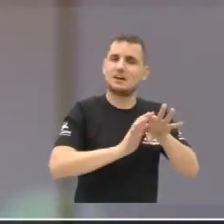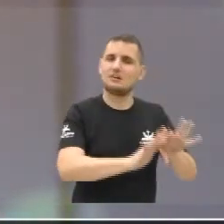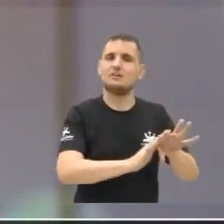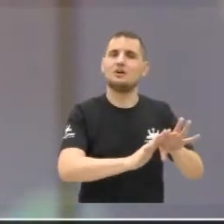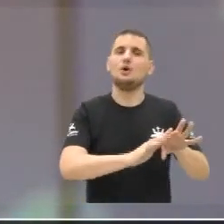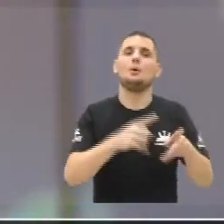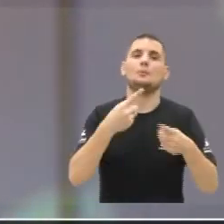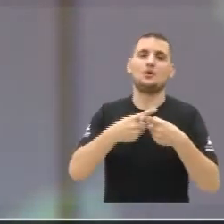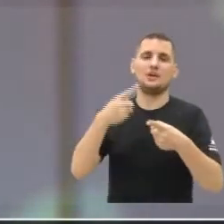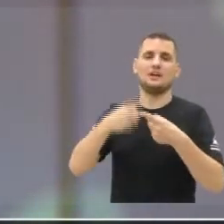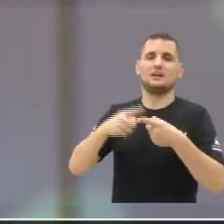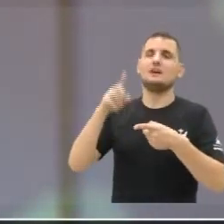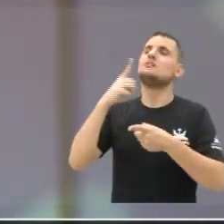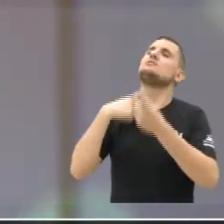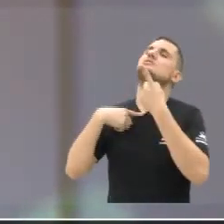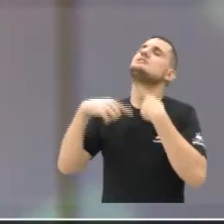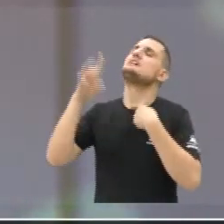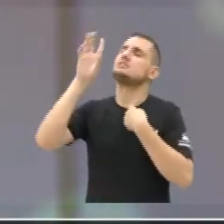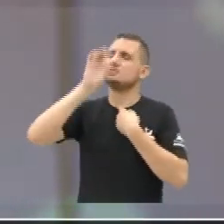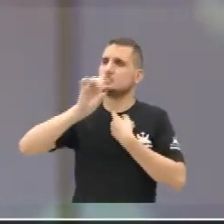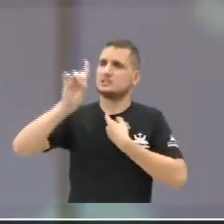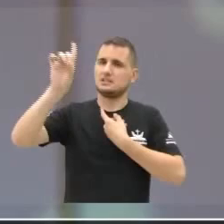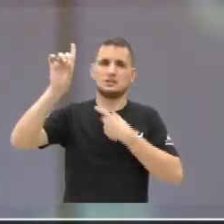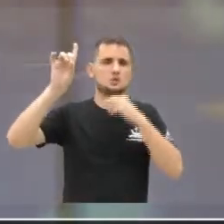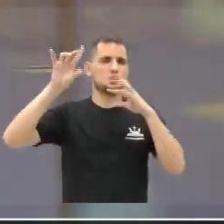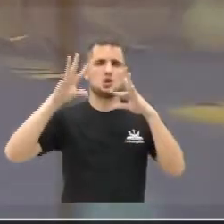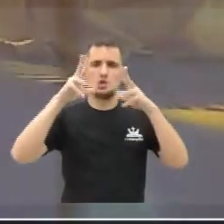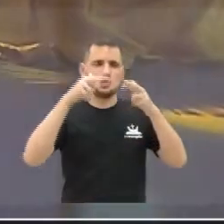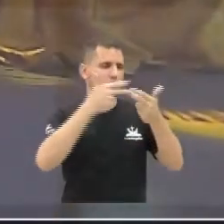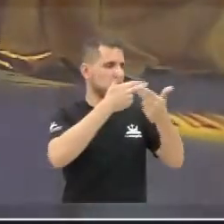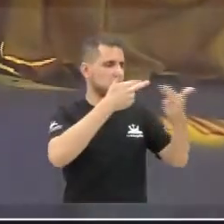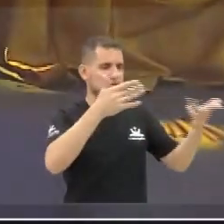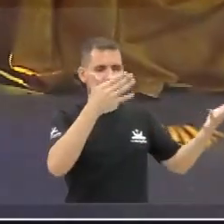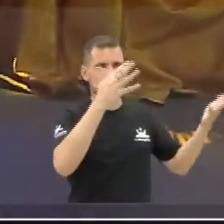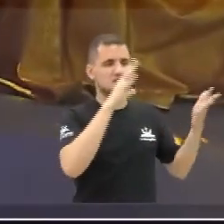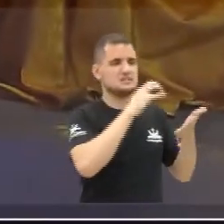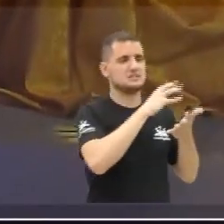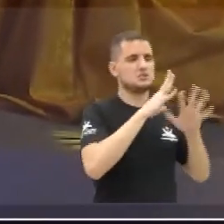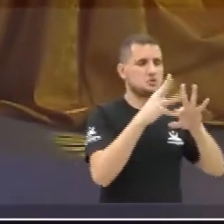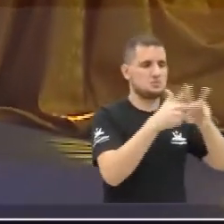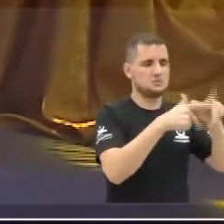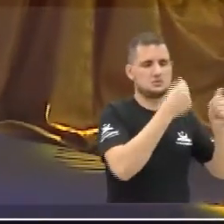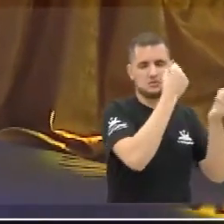tua voz, tudo vai calar. Só preciso